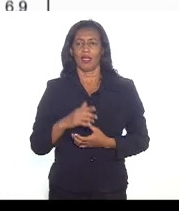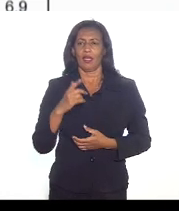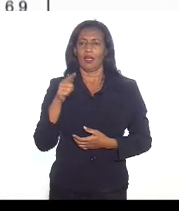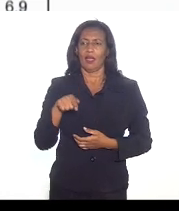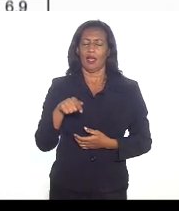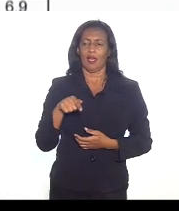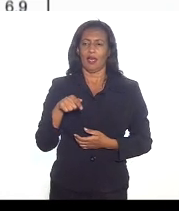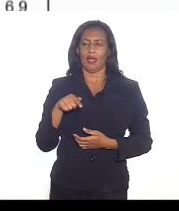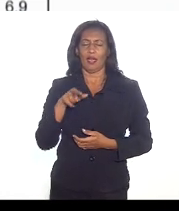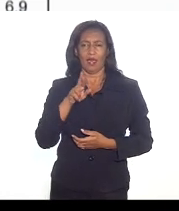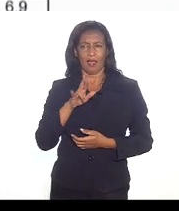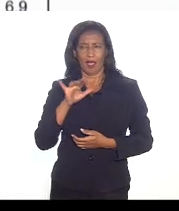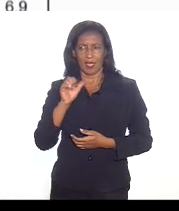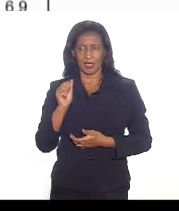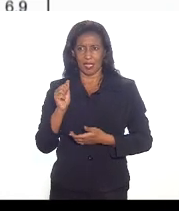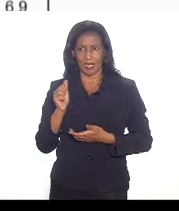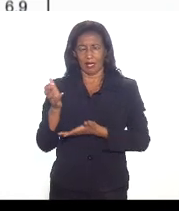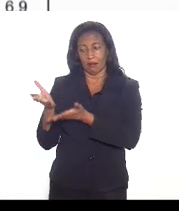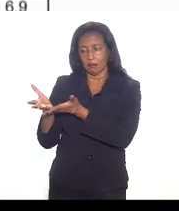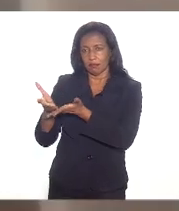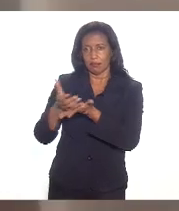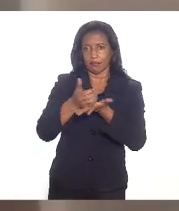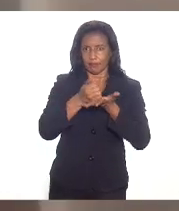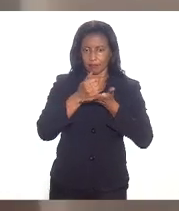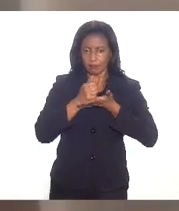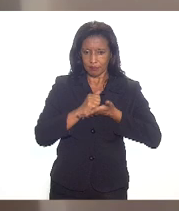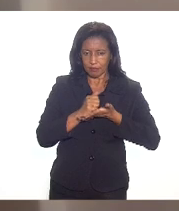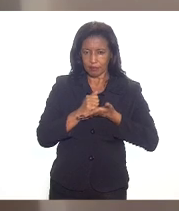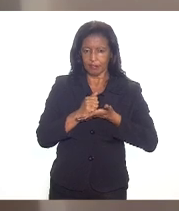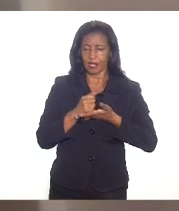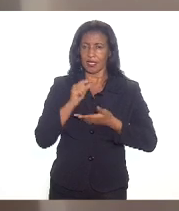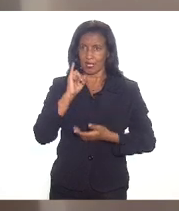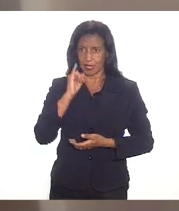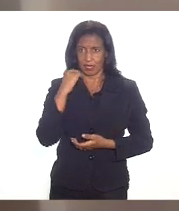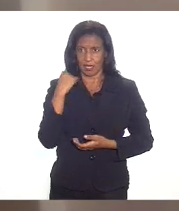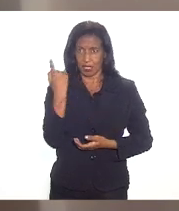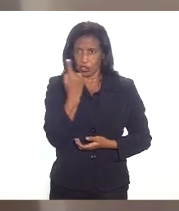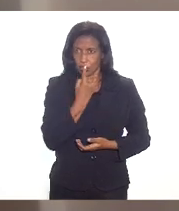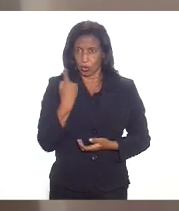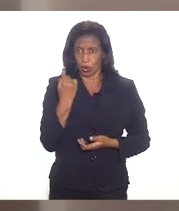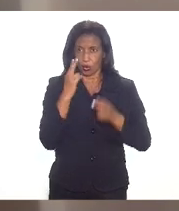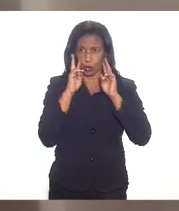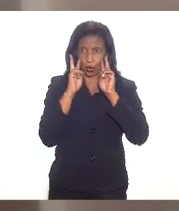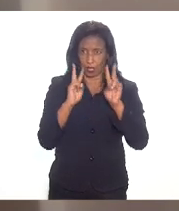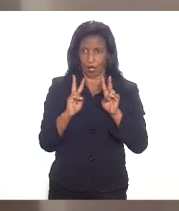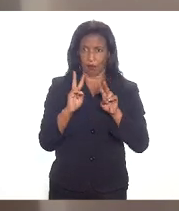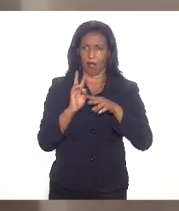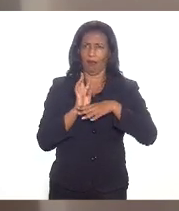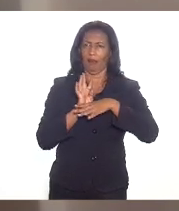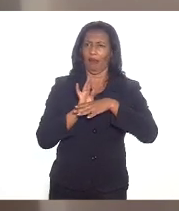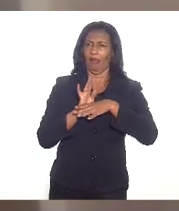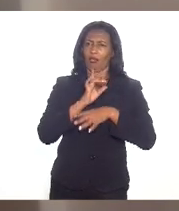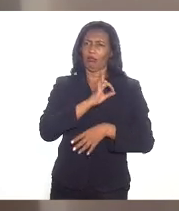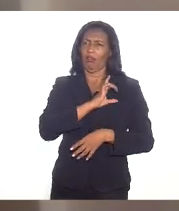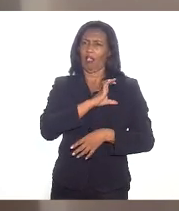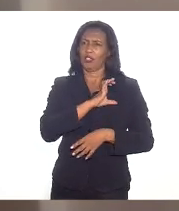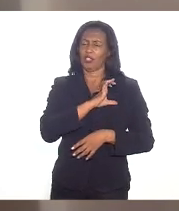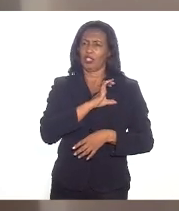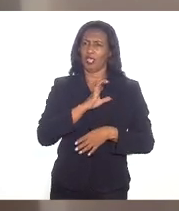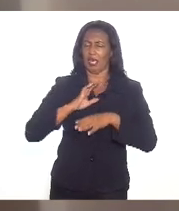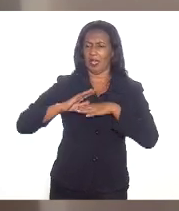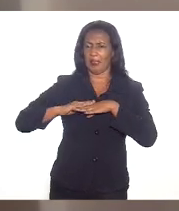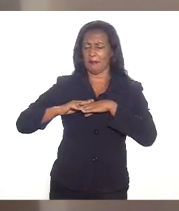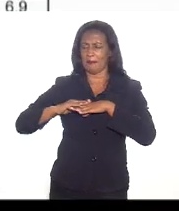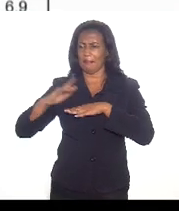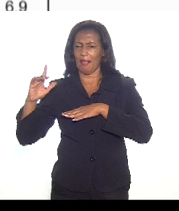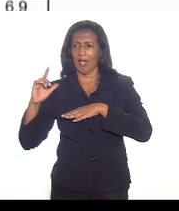com as receitas municipais e estaduais. E, se a gente olhar ali, Caxias é mais a cidade do Rio de Janeiro até do que Santa Cruz.